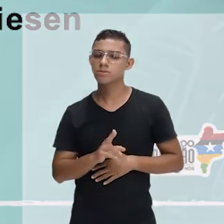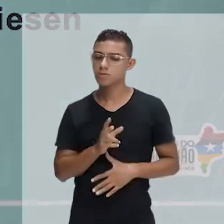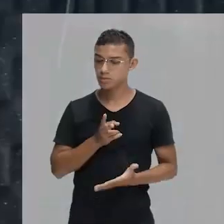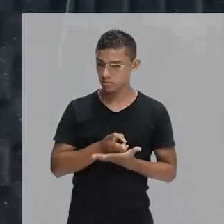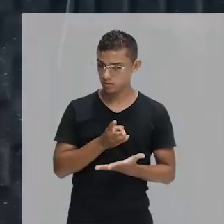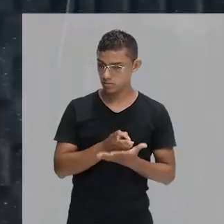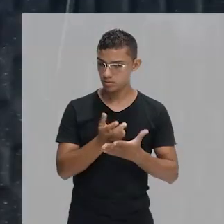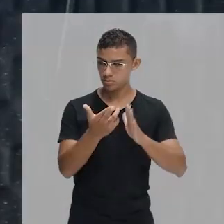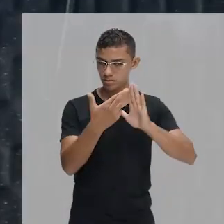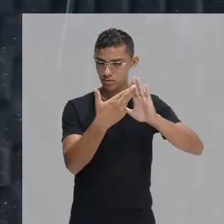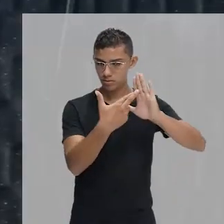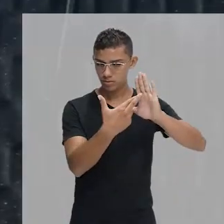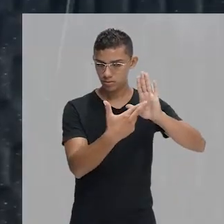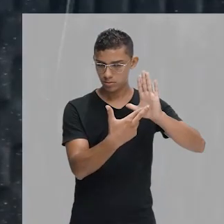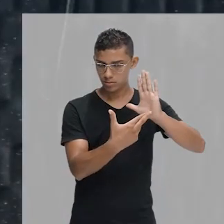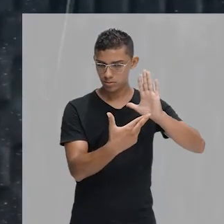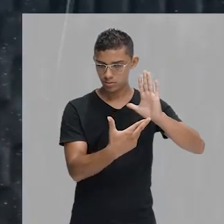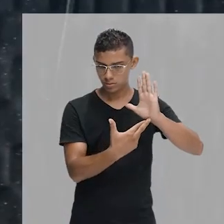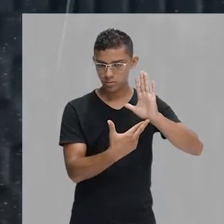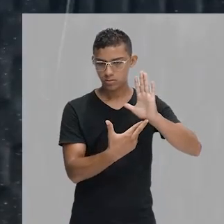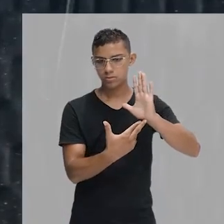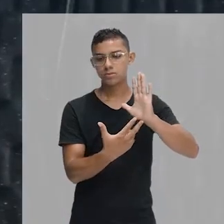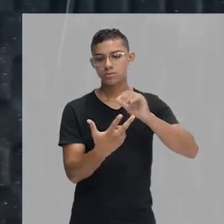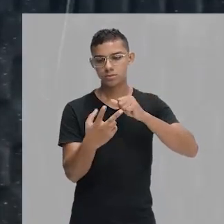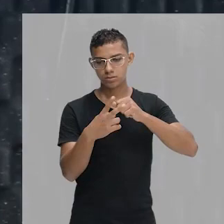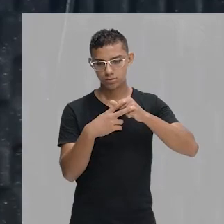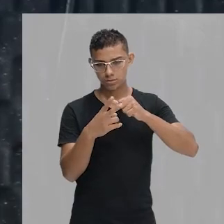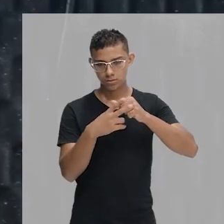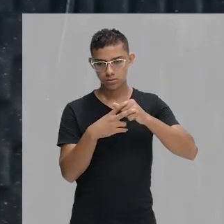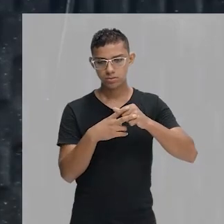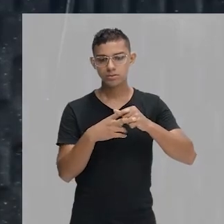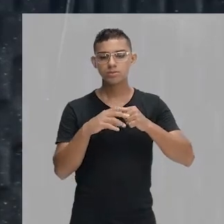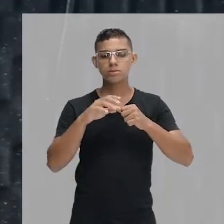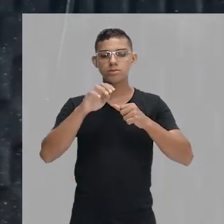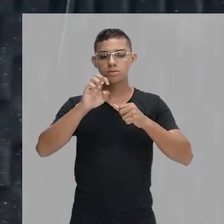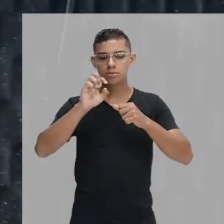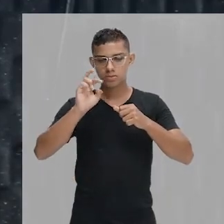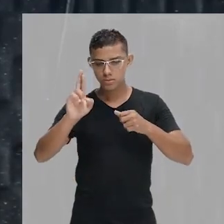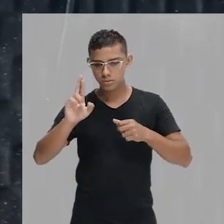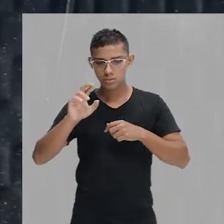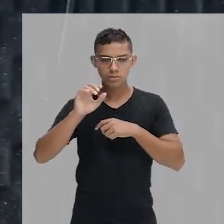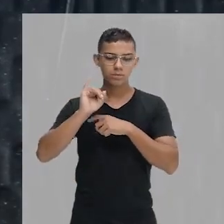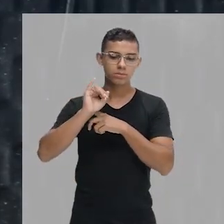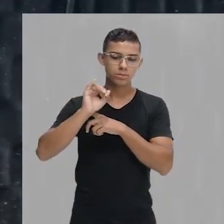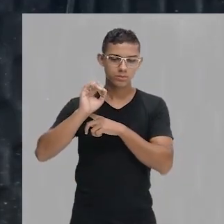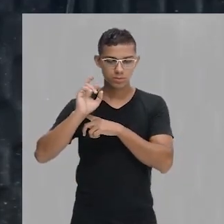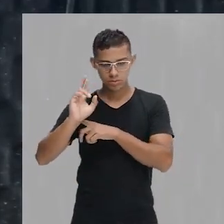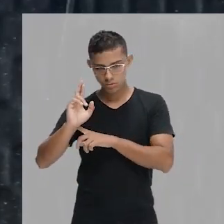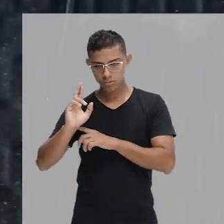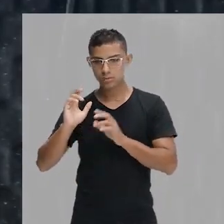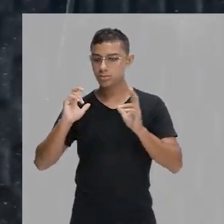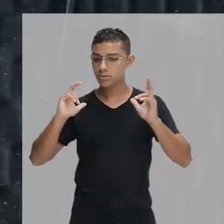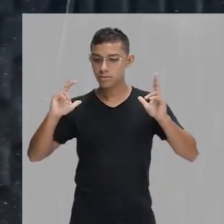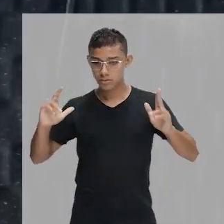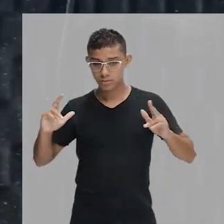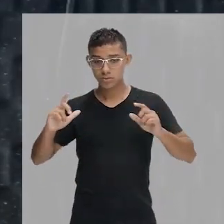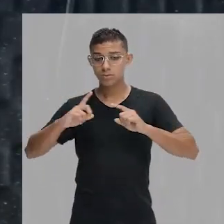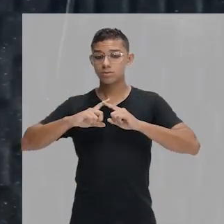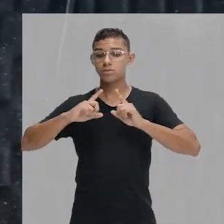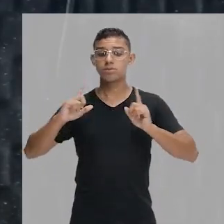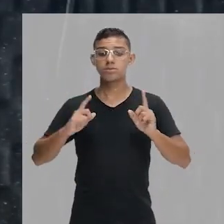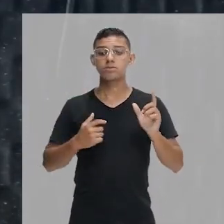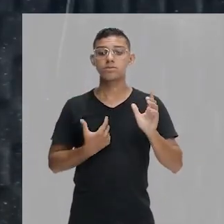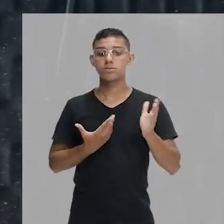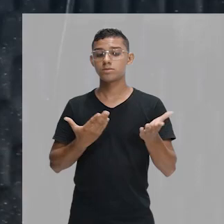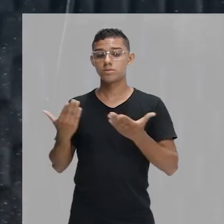mesma regra. Para verbos terminados em ER, E e R, a minha conjugação é a mesma. A terminação do meu verbo